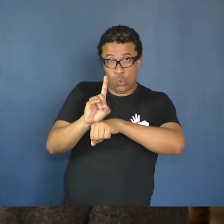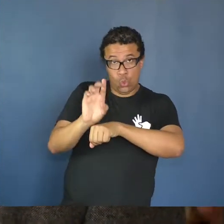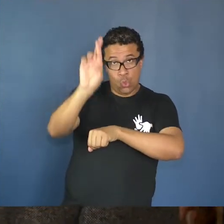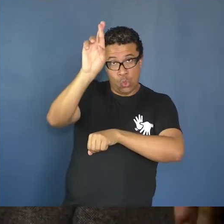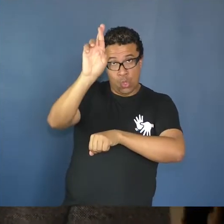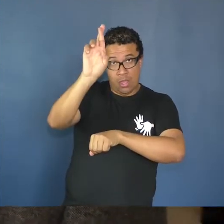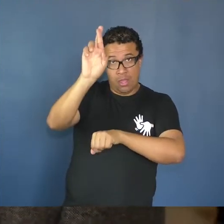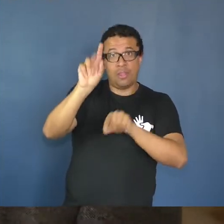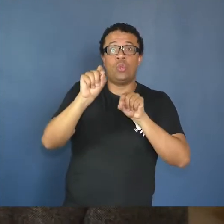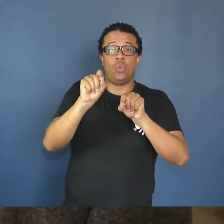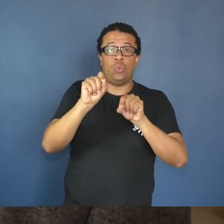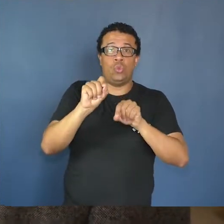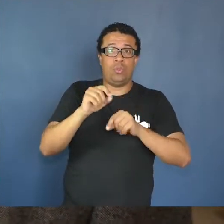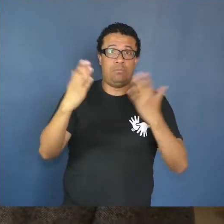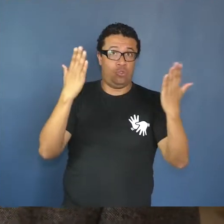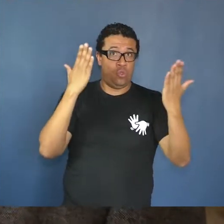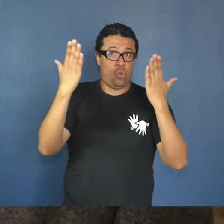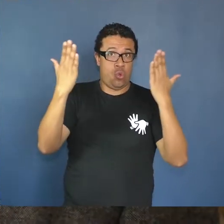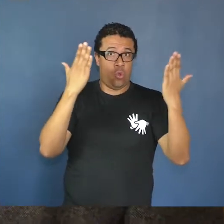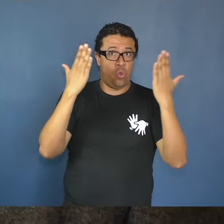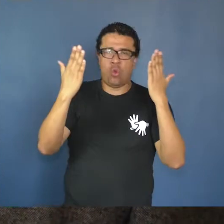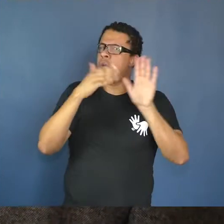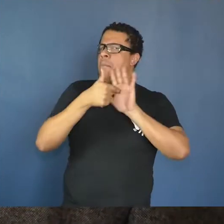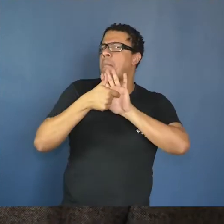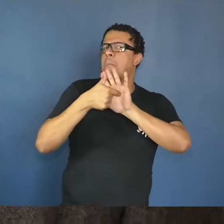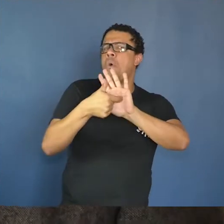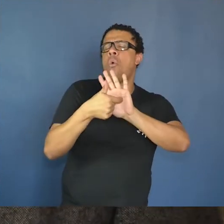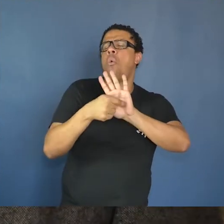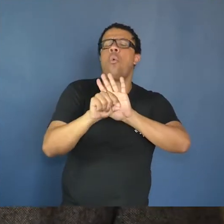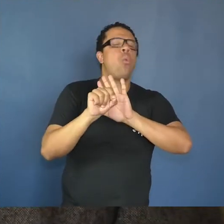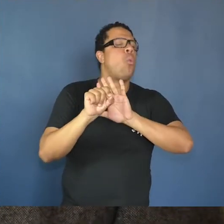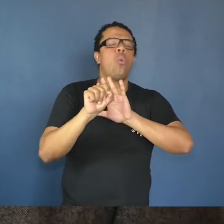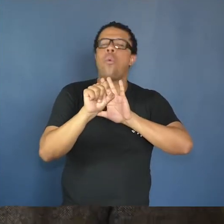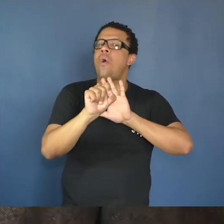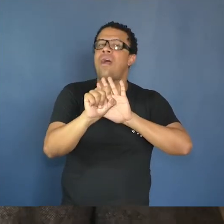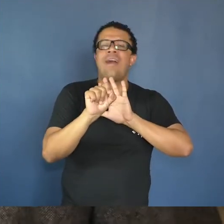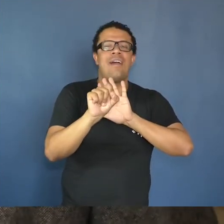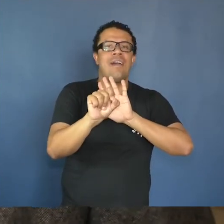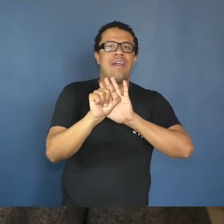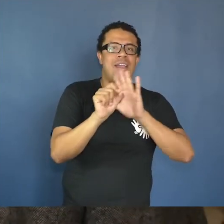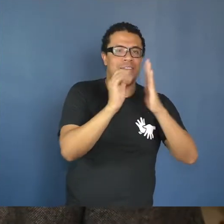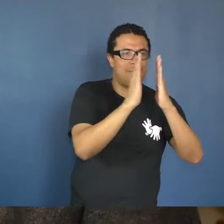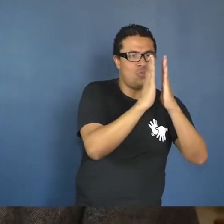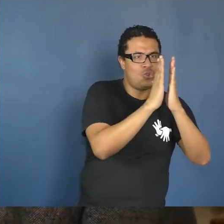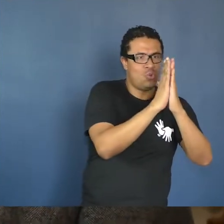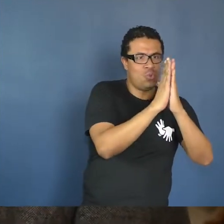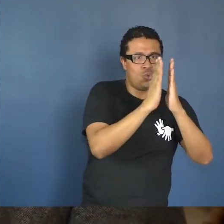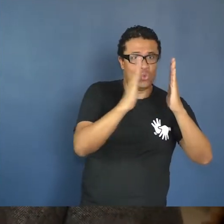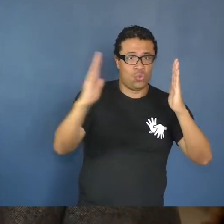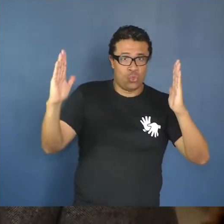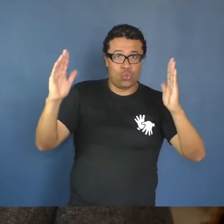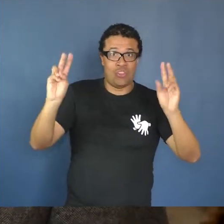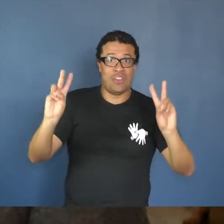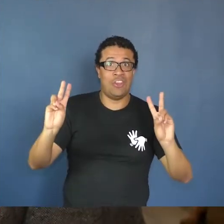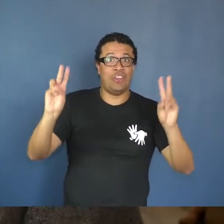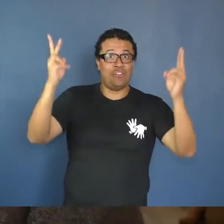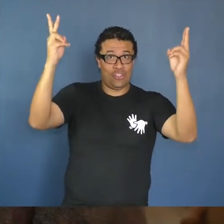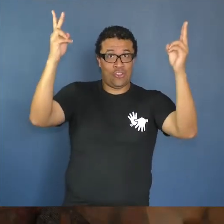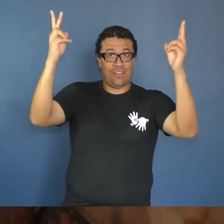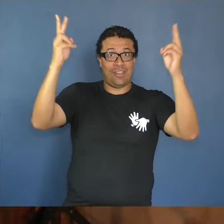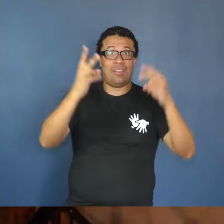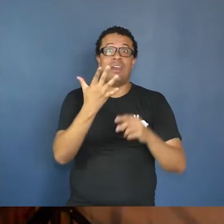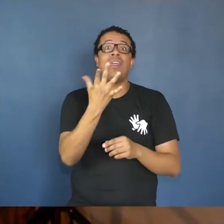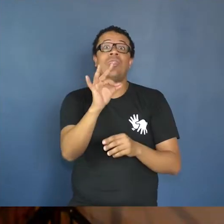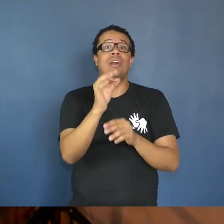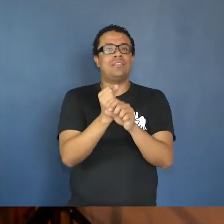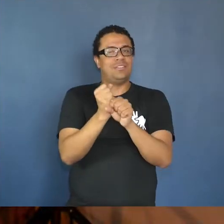doutoramento reflete, né, esse percurso vitorioso dos 10 anos.